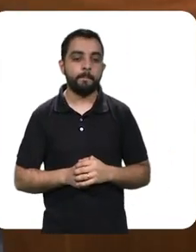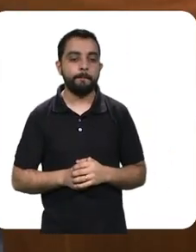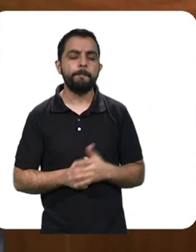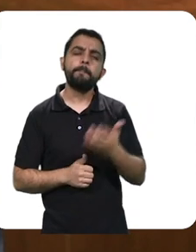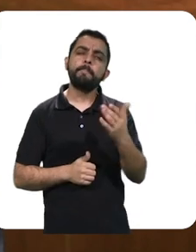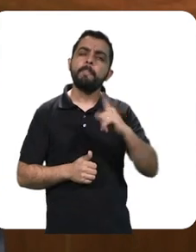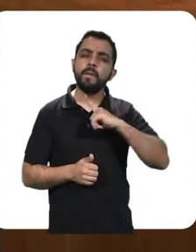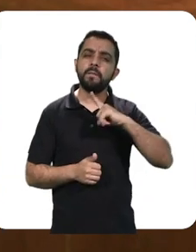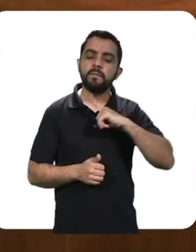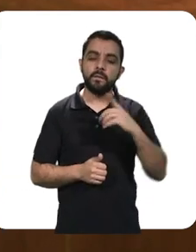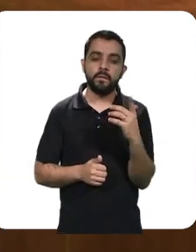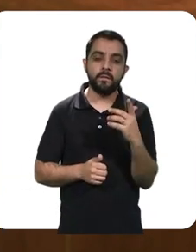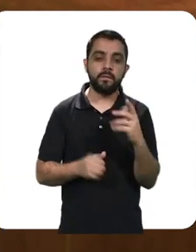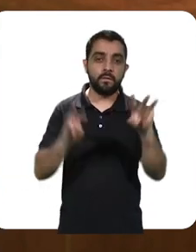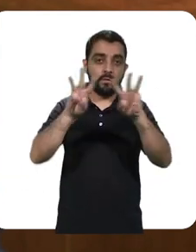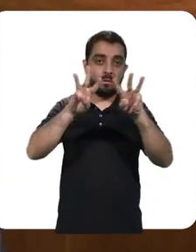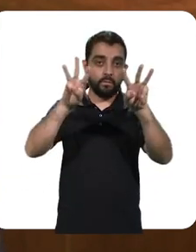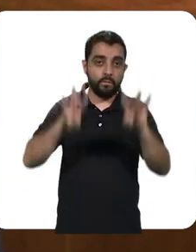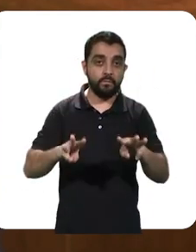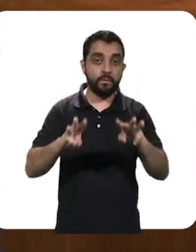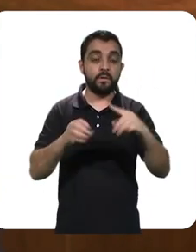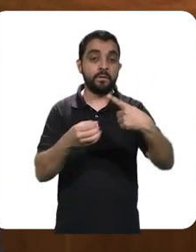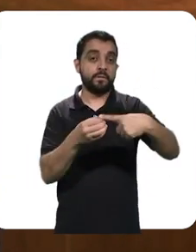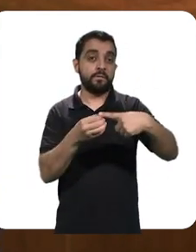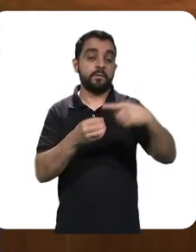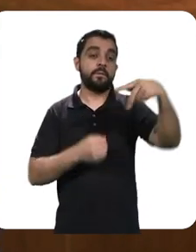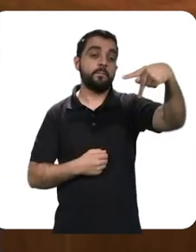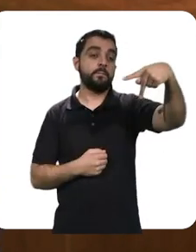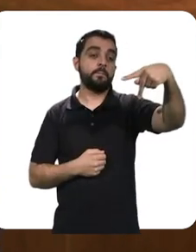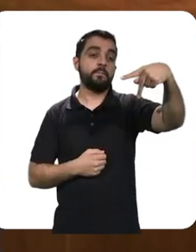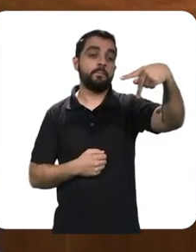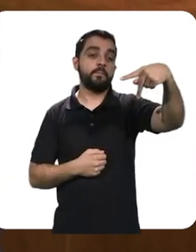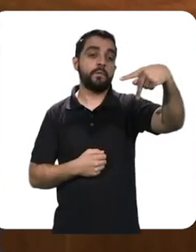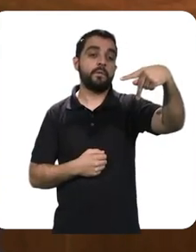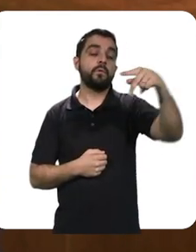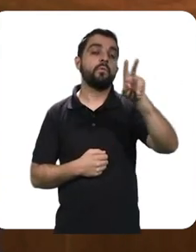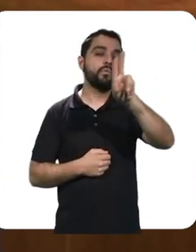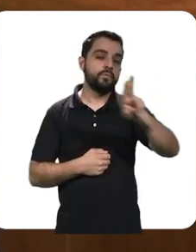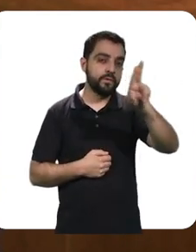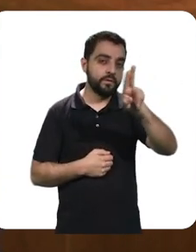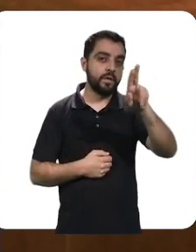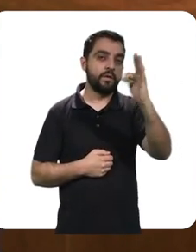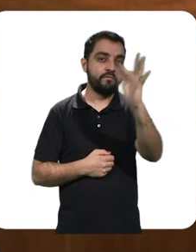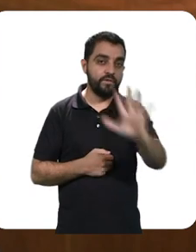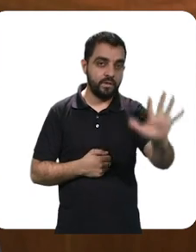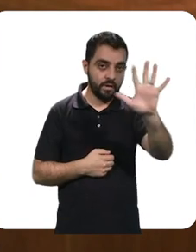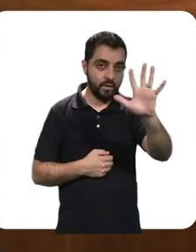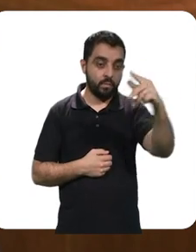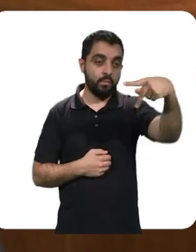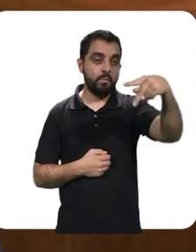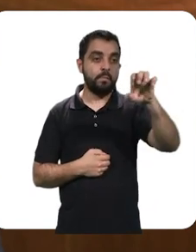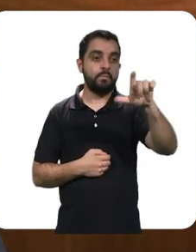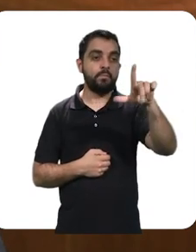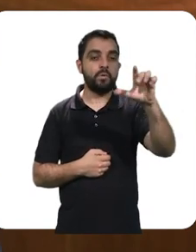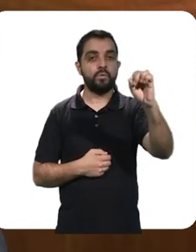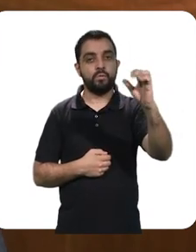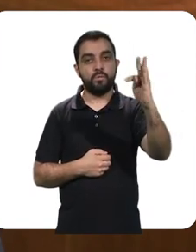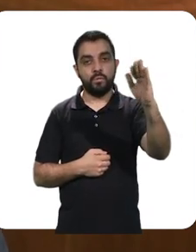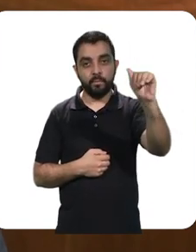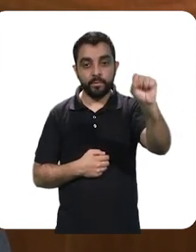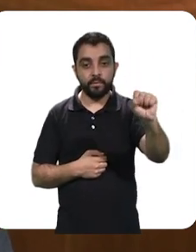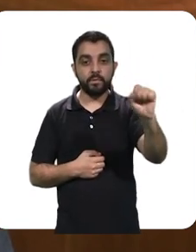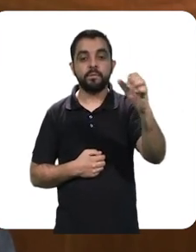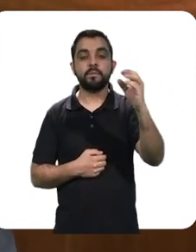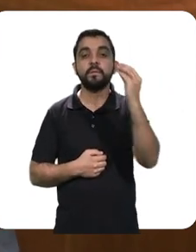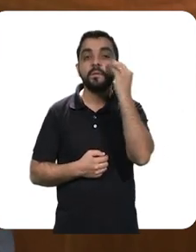que começa a ser realizado pela Universidade Federal de Pelotas, que me chamou um pouco a atenção, que é a ideia de fazer um estudo amostral e, conforme